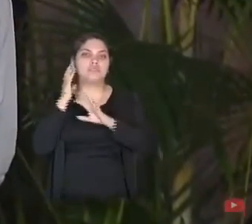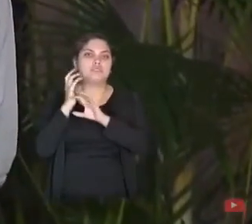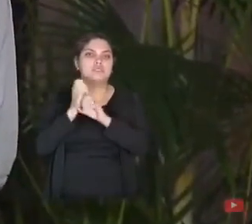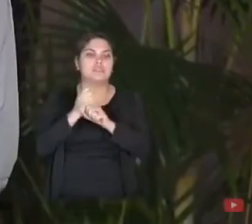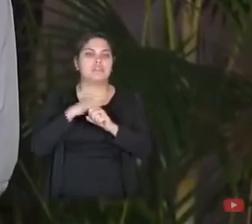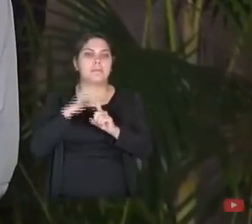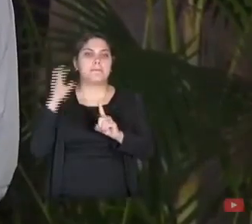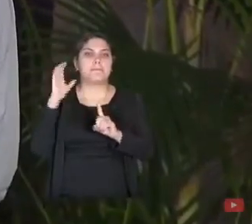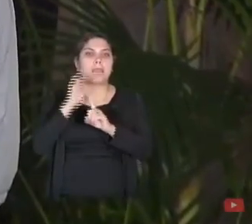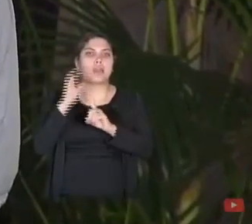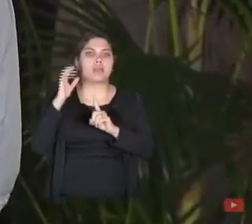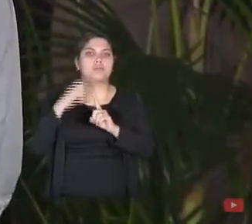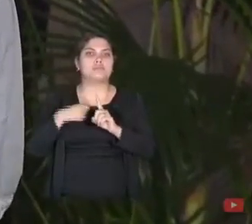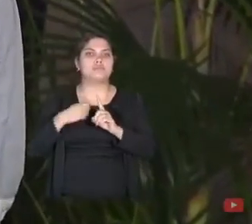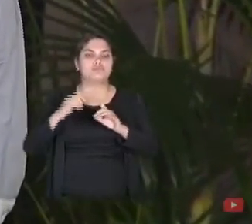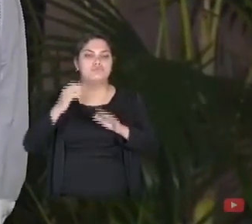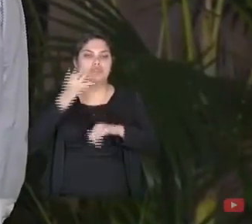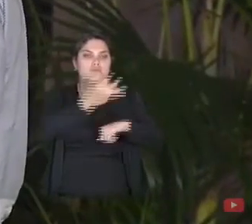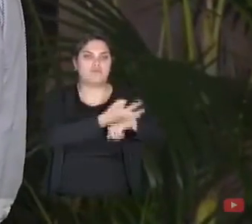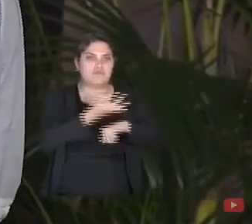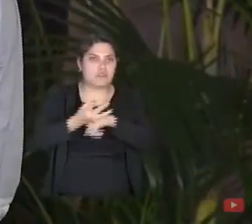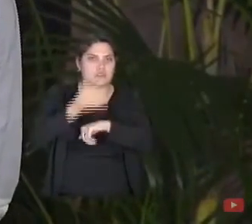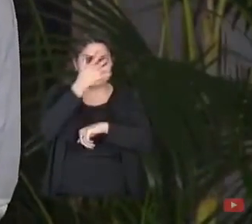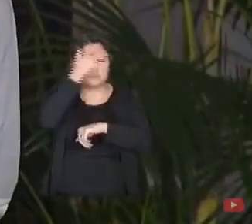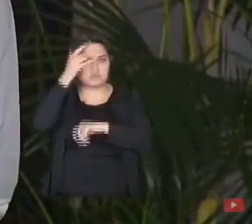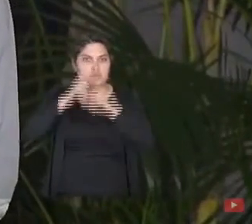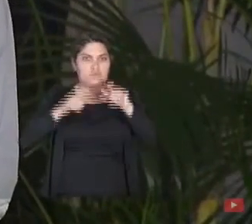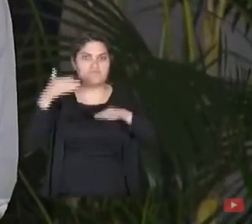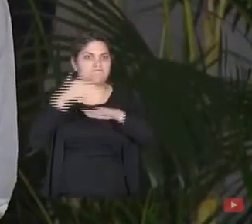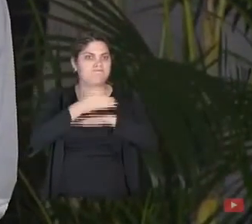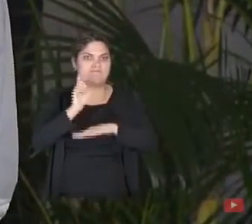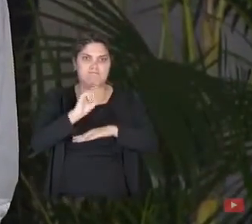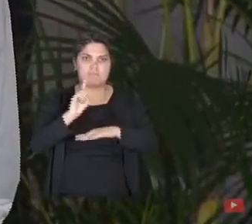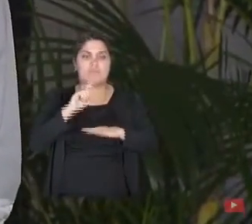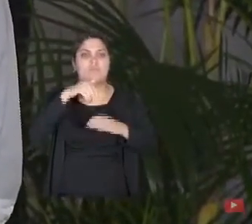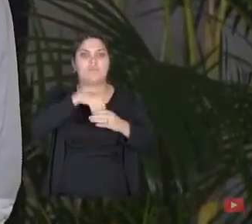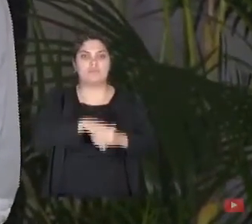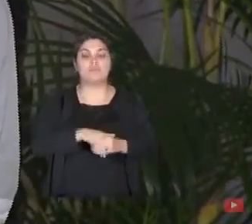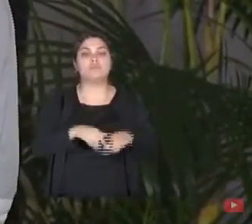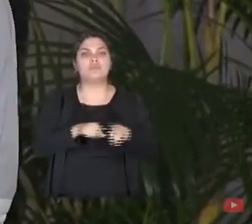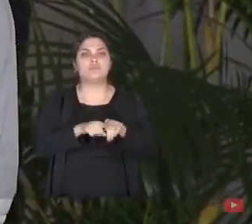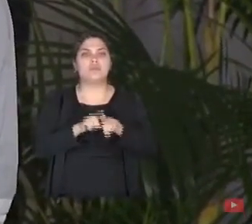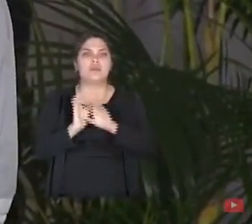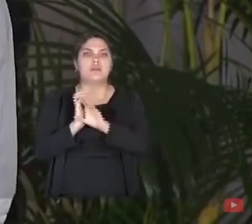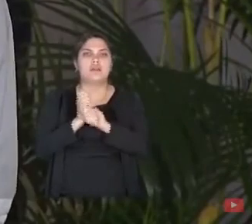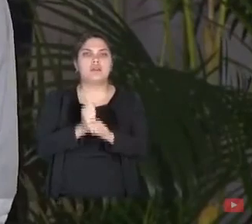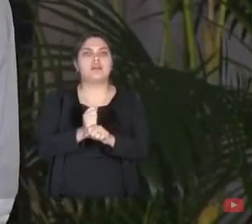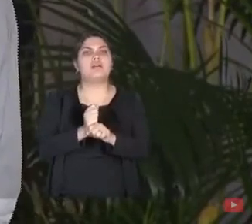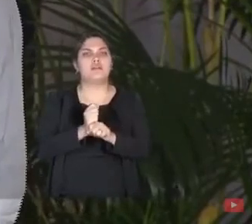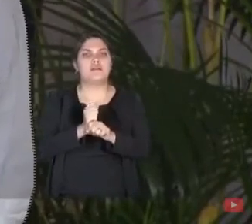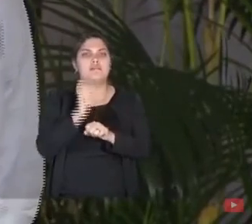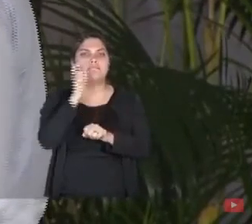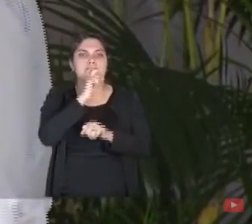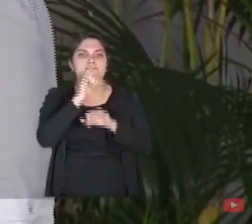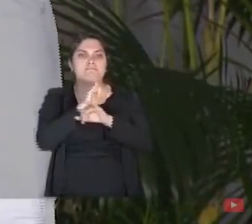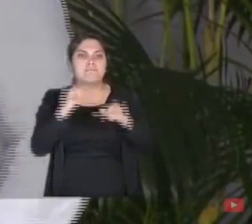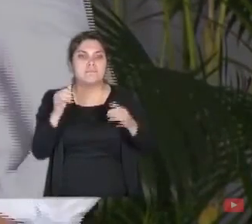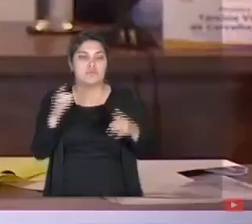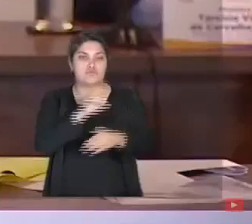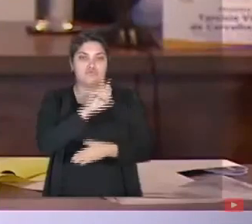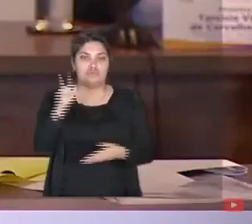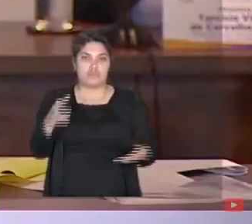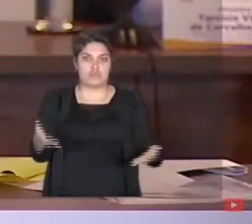do impacto da abstenção e também se há um balanço sobre as fake news no dia de hoje.